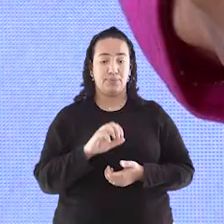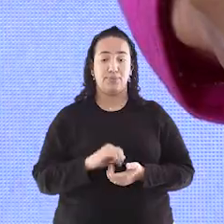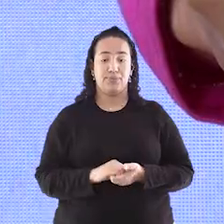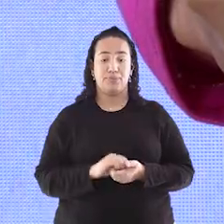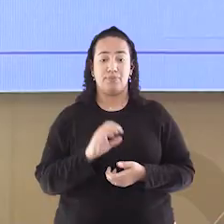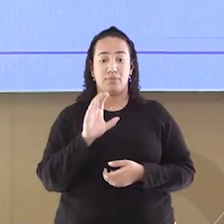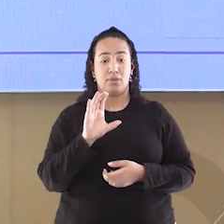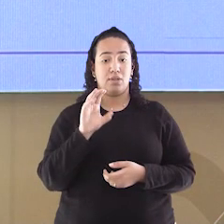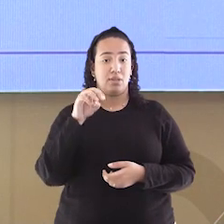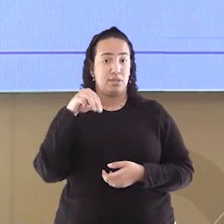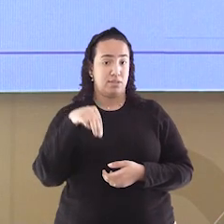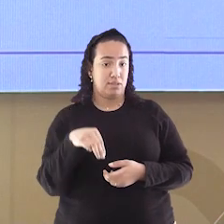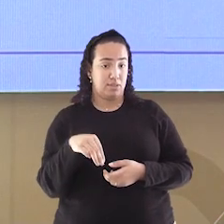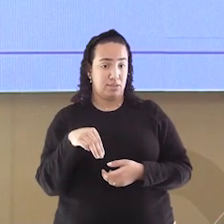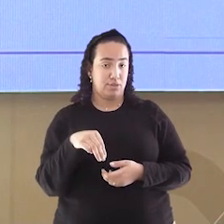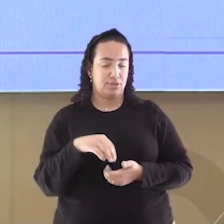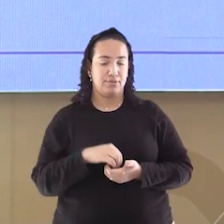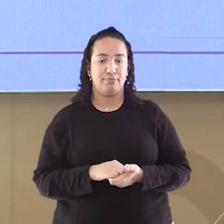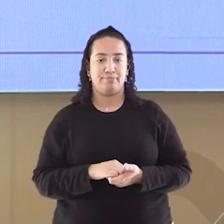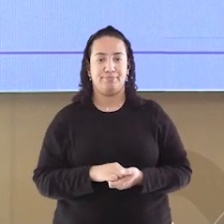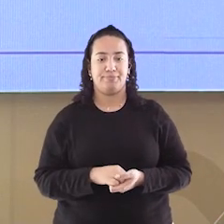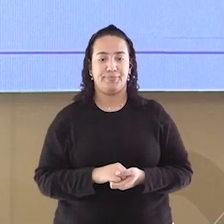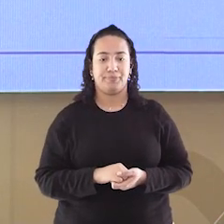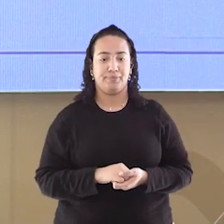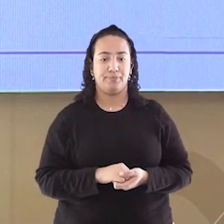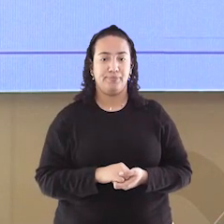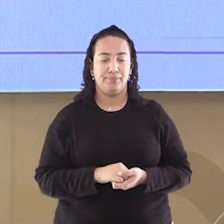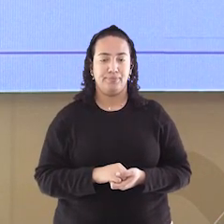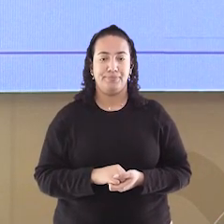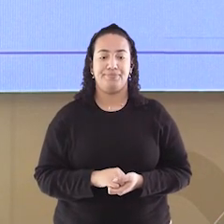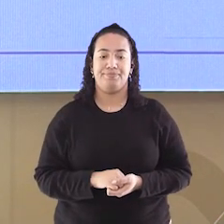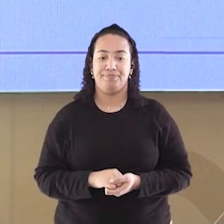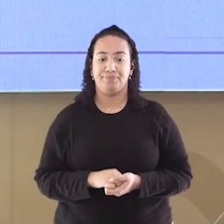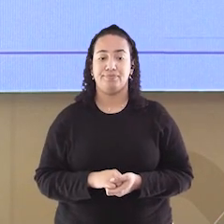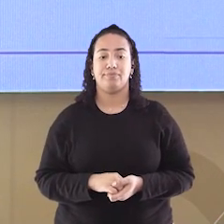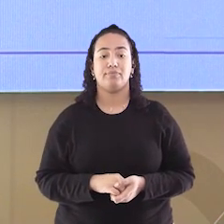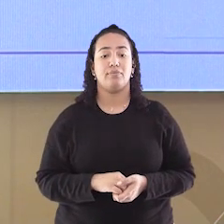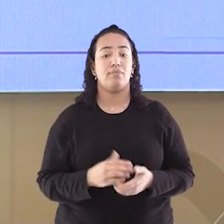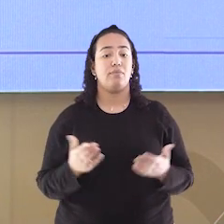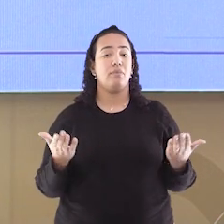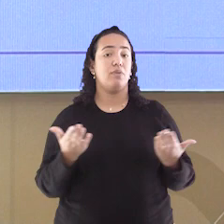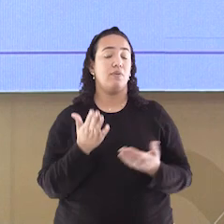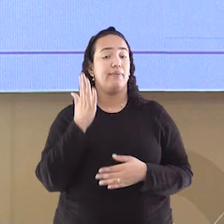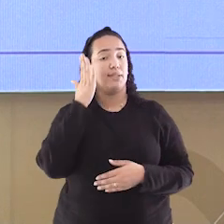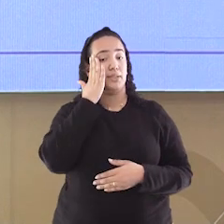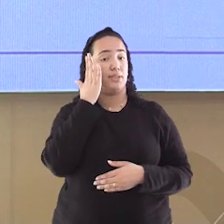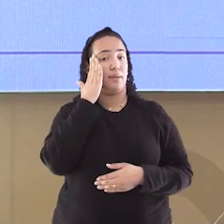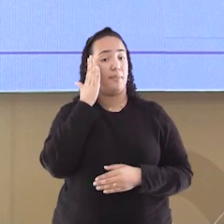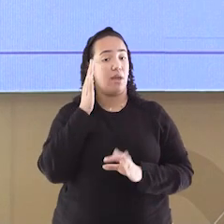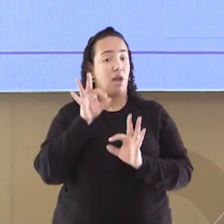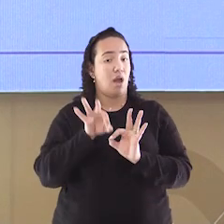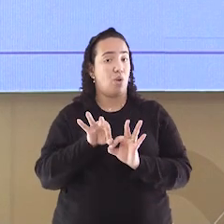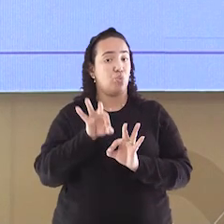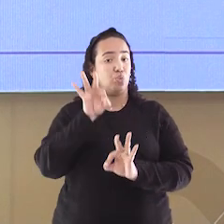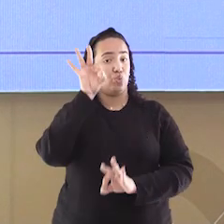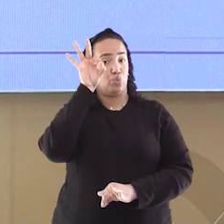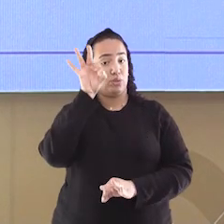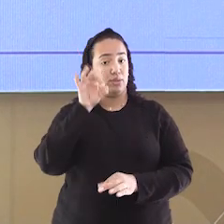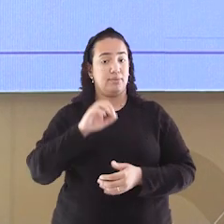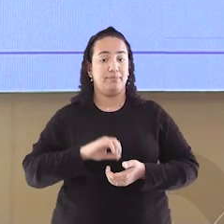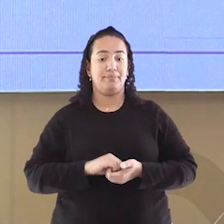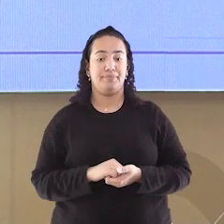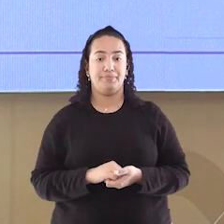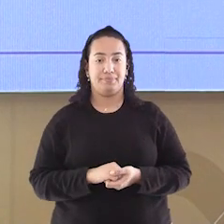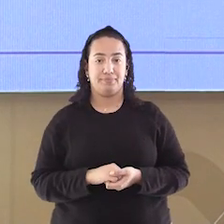da extremidade até o centro do círculo. Depois, a gente vai medir a altura da latinha.